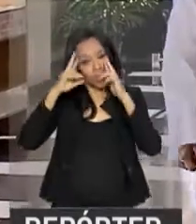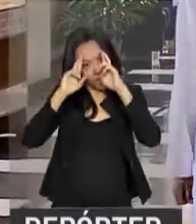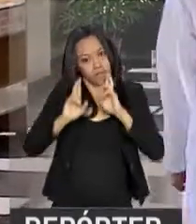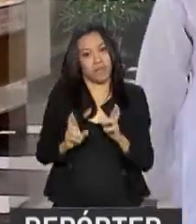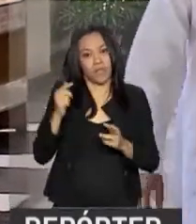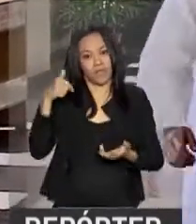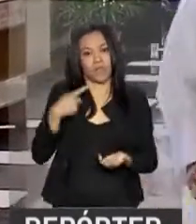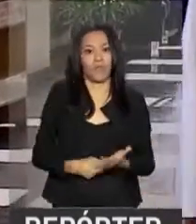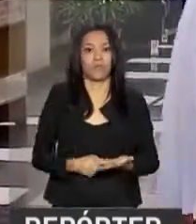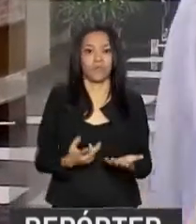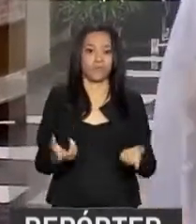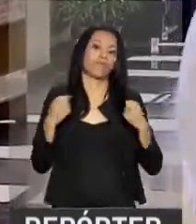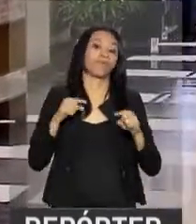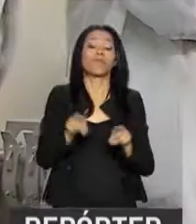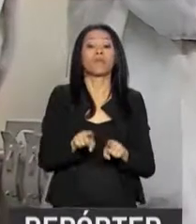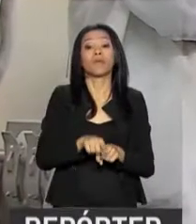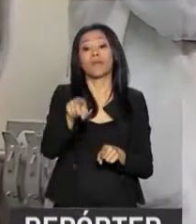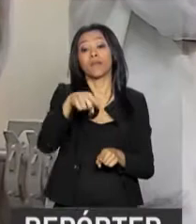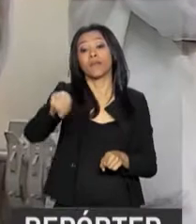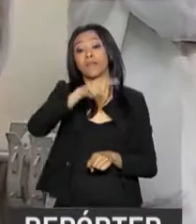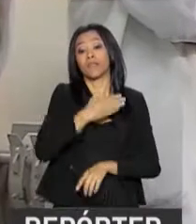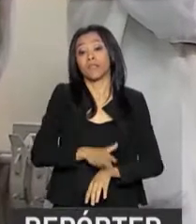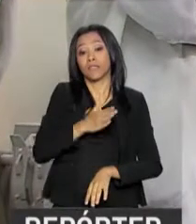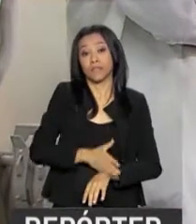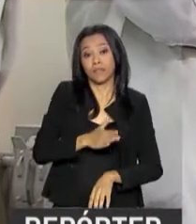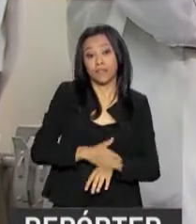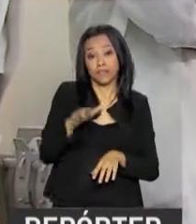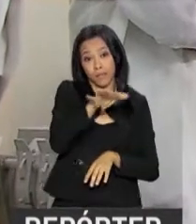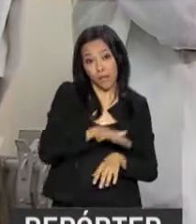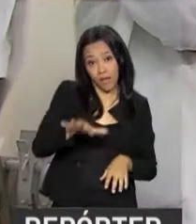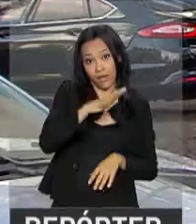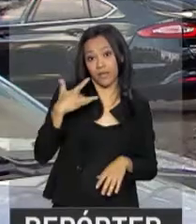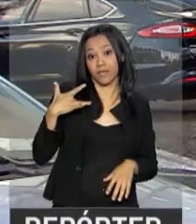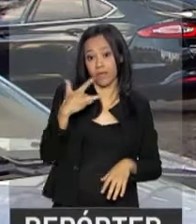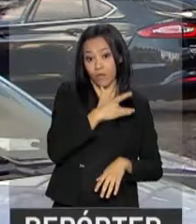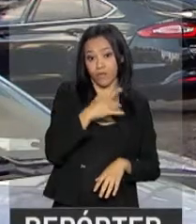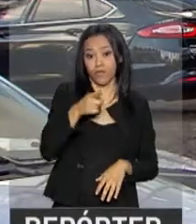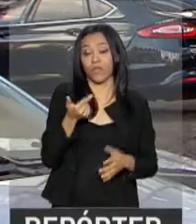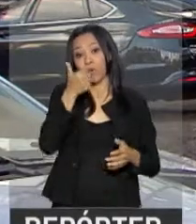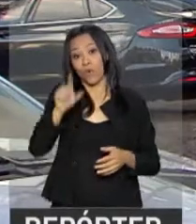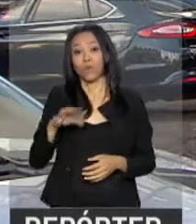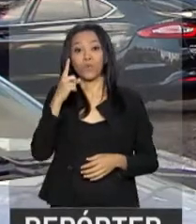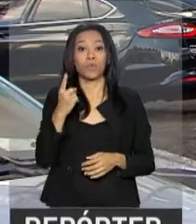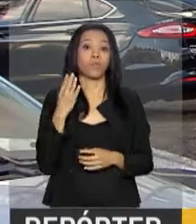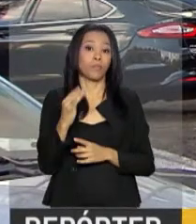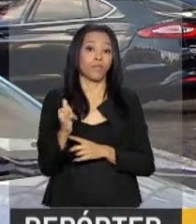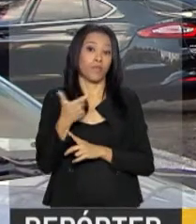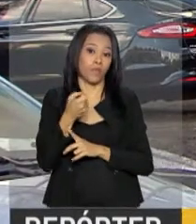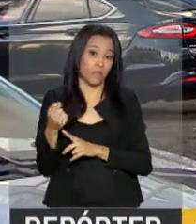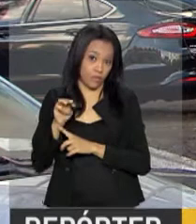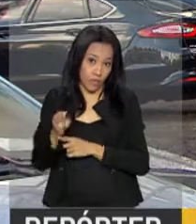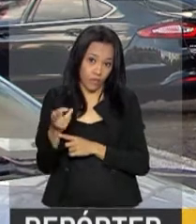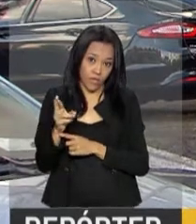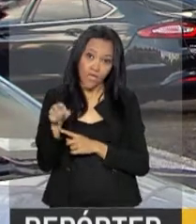anunciadas medidas de qualificação dos trabalhadores no sistema único de saúde outros 1 bilhão e 200 milhões de reais